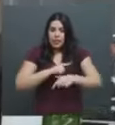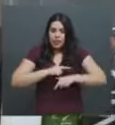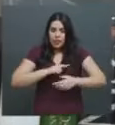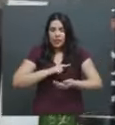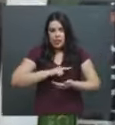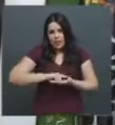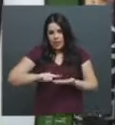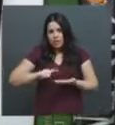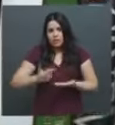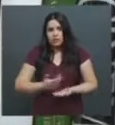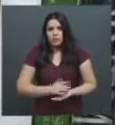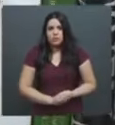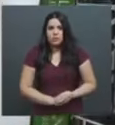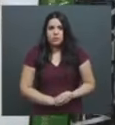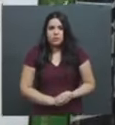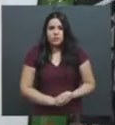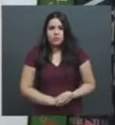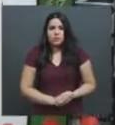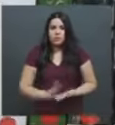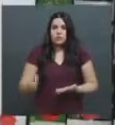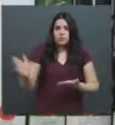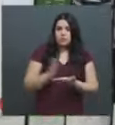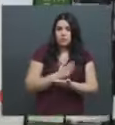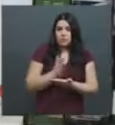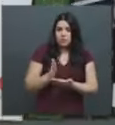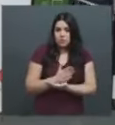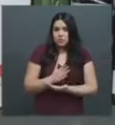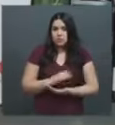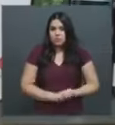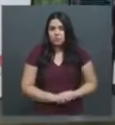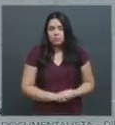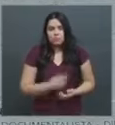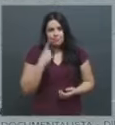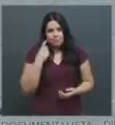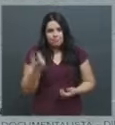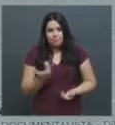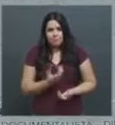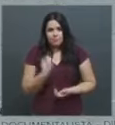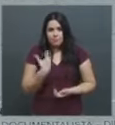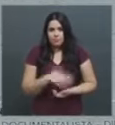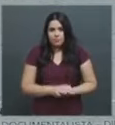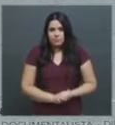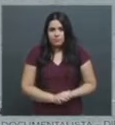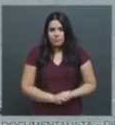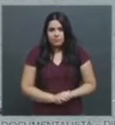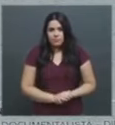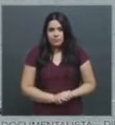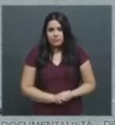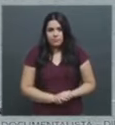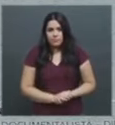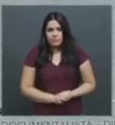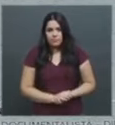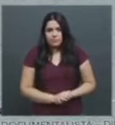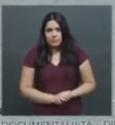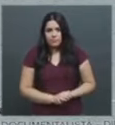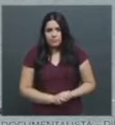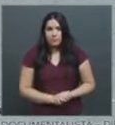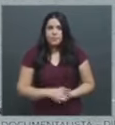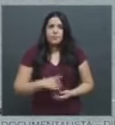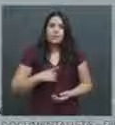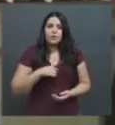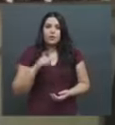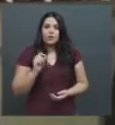climatizado. Esses livros seriam perpetuados e o mais importante, a coleção ficaria toda junta. Eu até recebi ofertas,